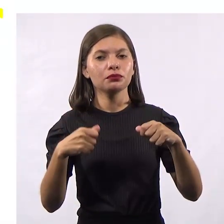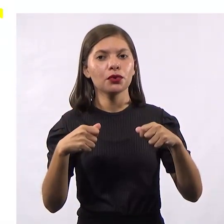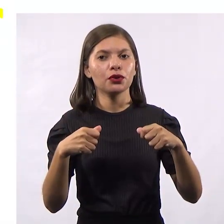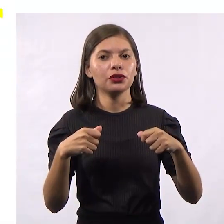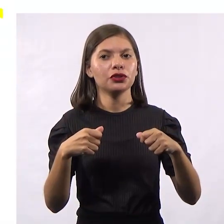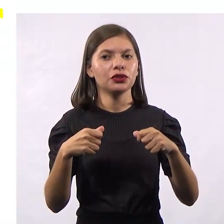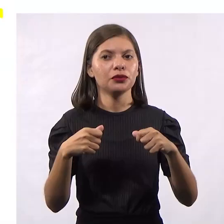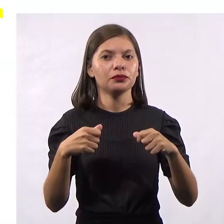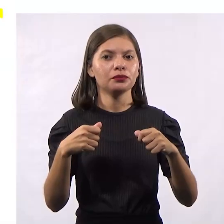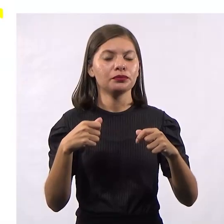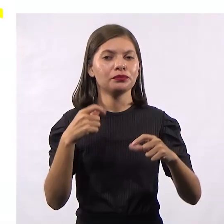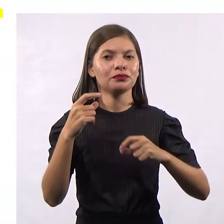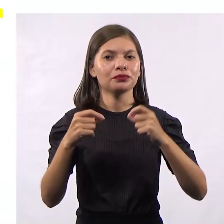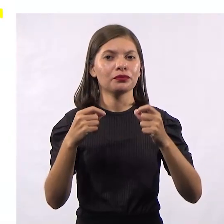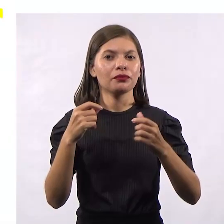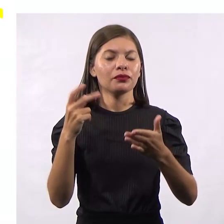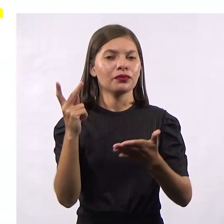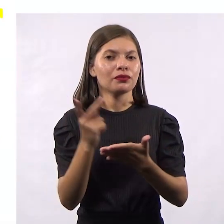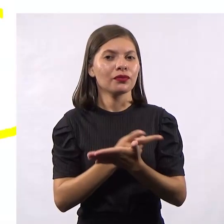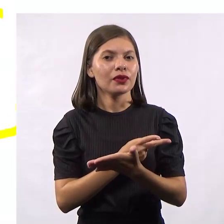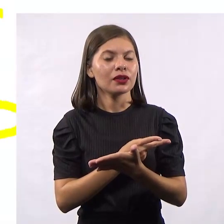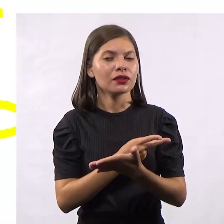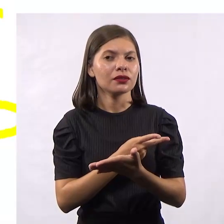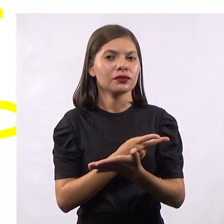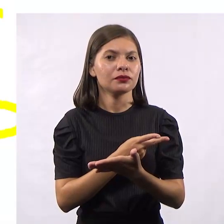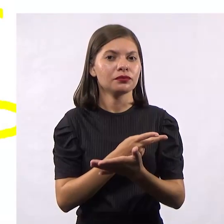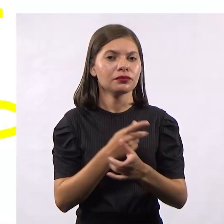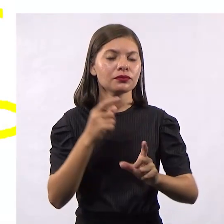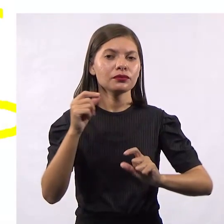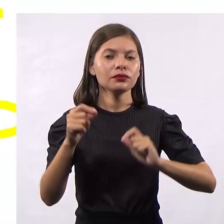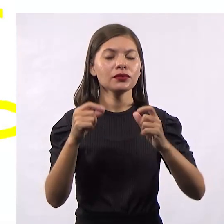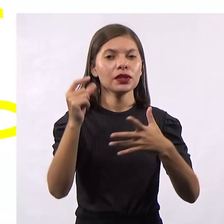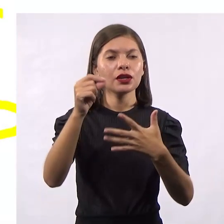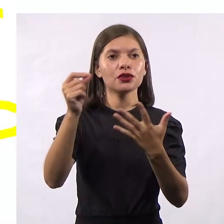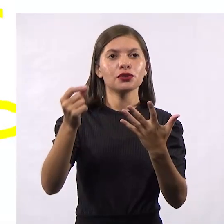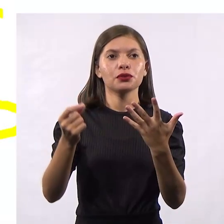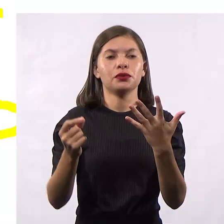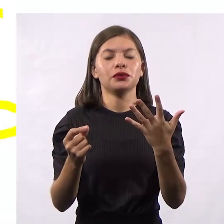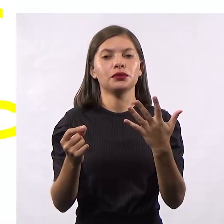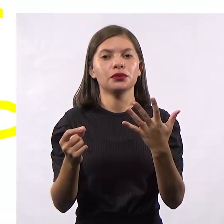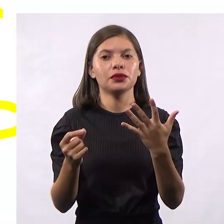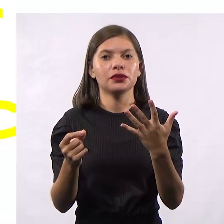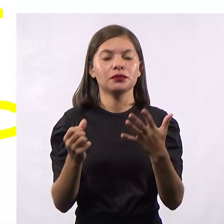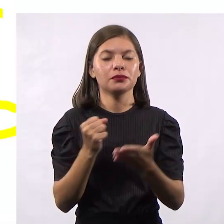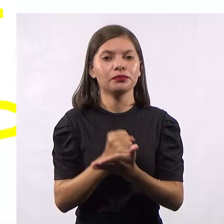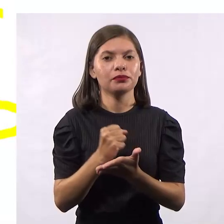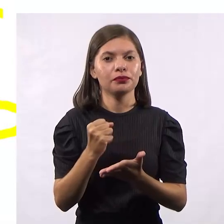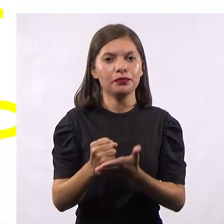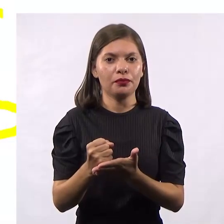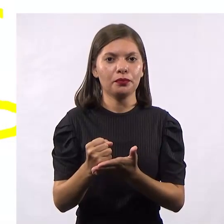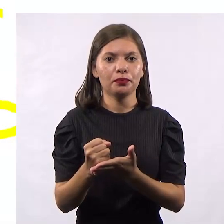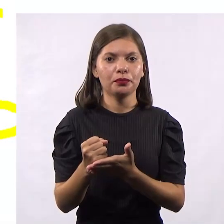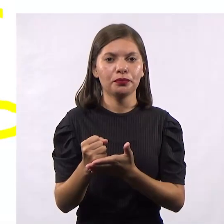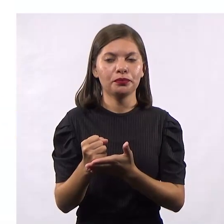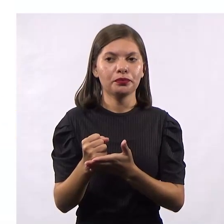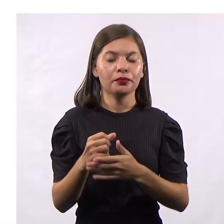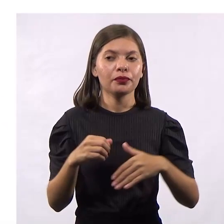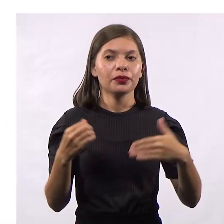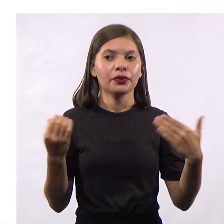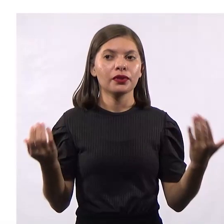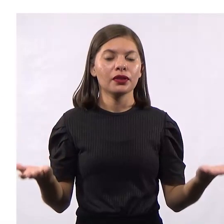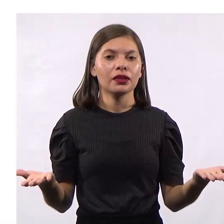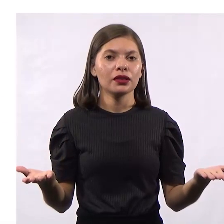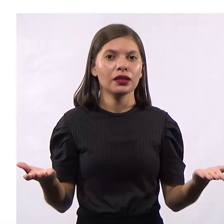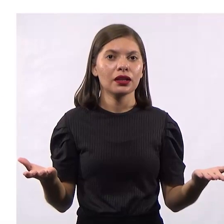poderá vedar, restringir ou estabelecer condições para a